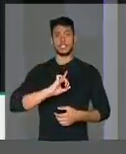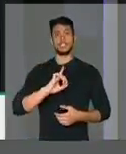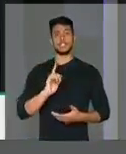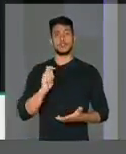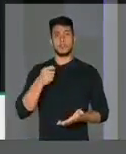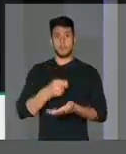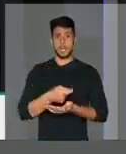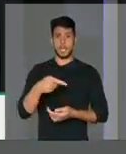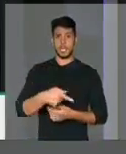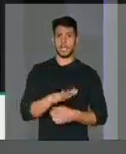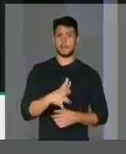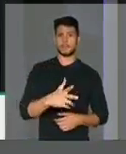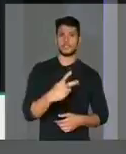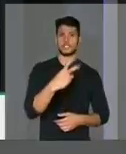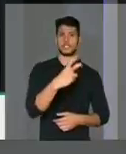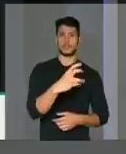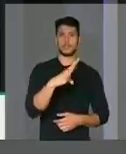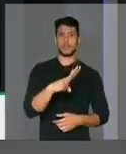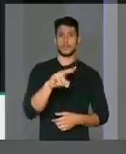no consumo no Brasil é de